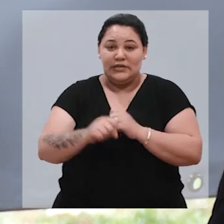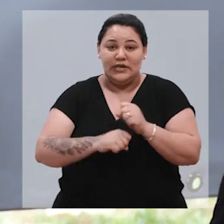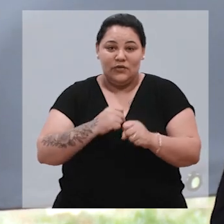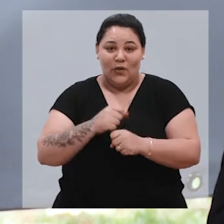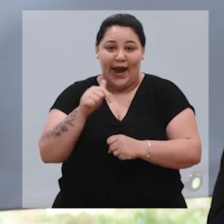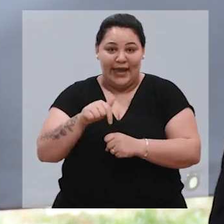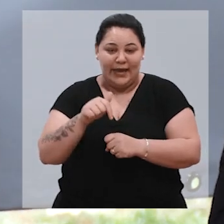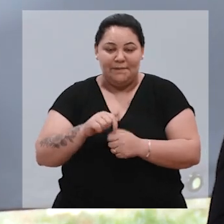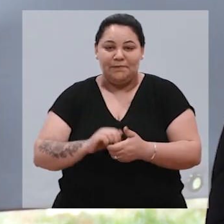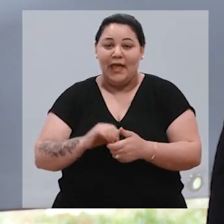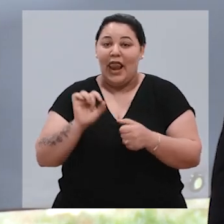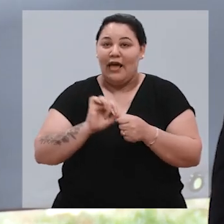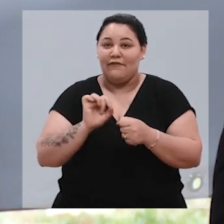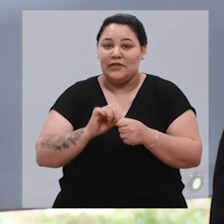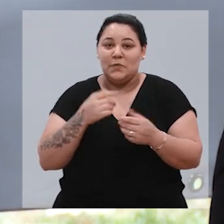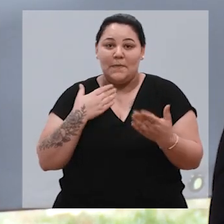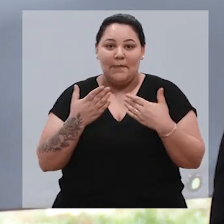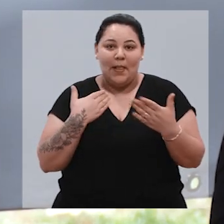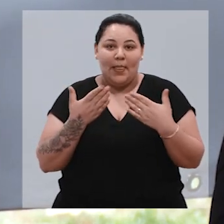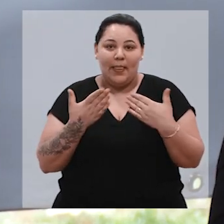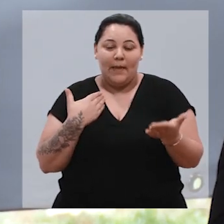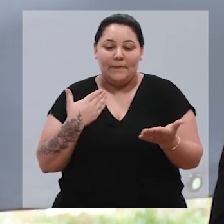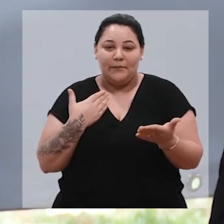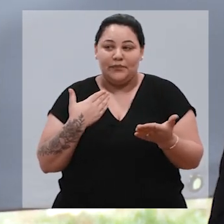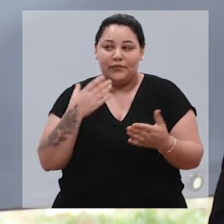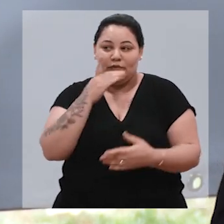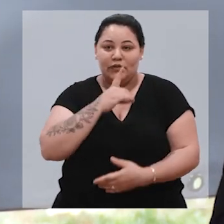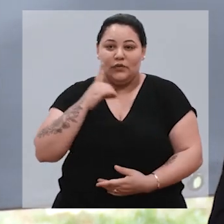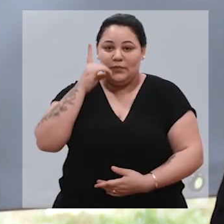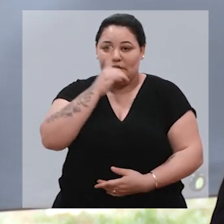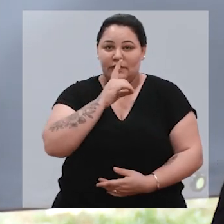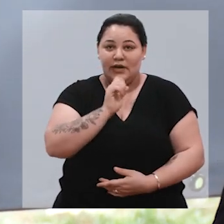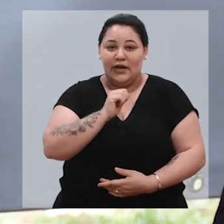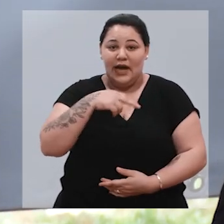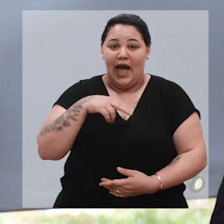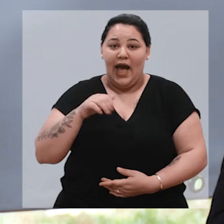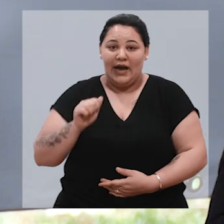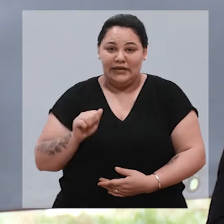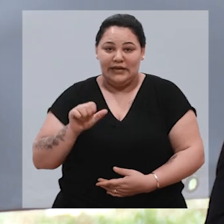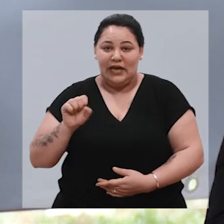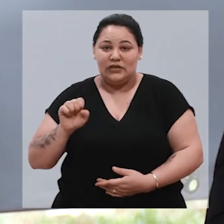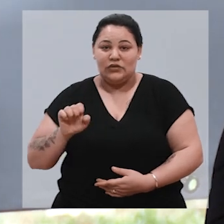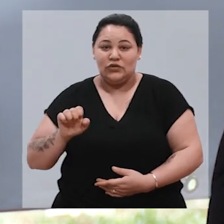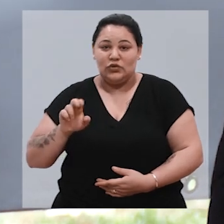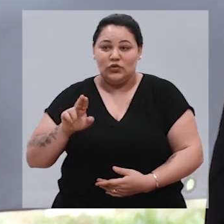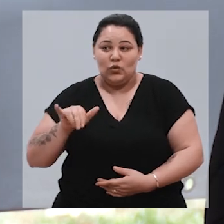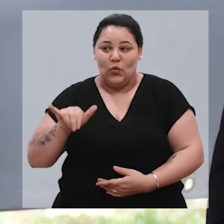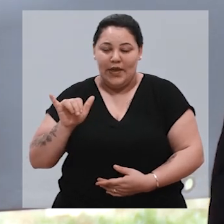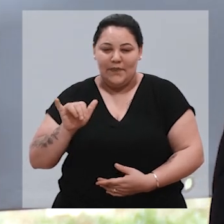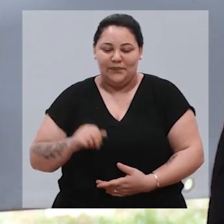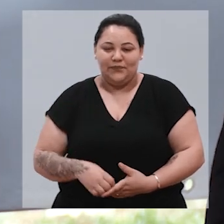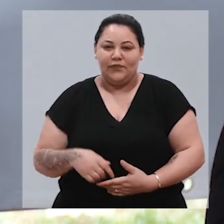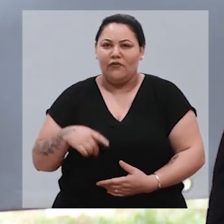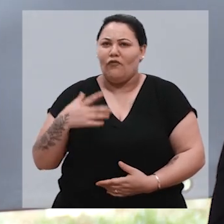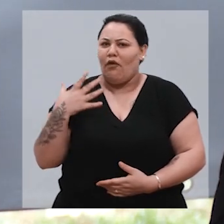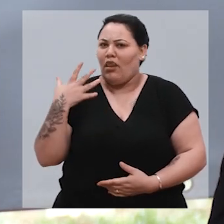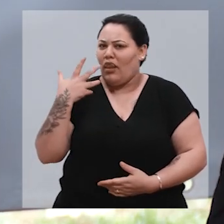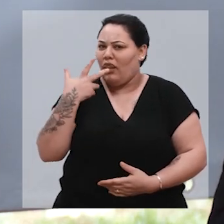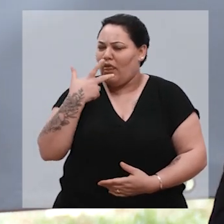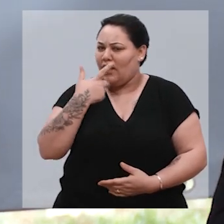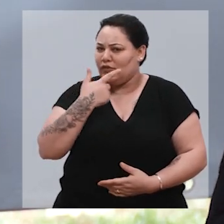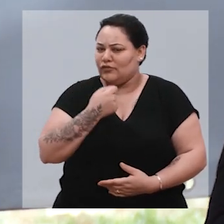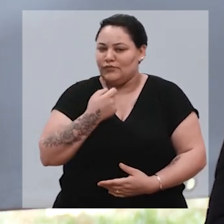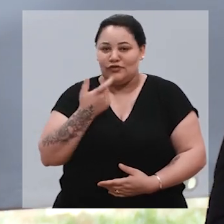escritora que veio na feira desse ano. Ela fez um bate-papo domingo passado, que é a Ana Sui, né? E foi muito